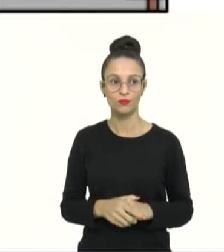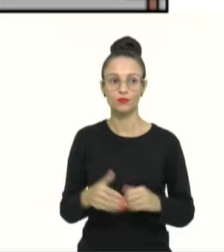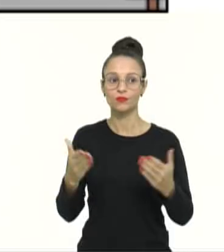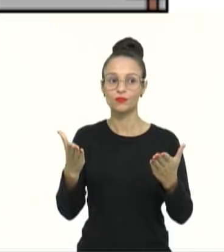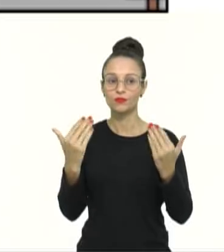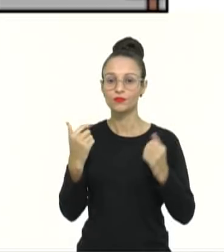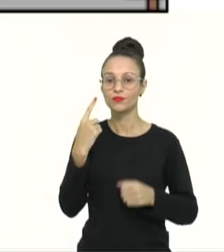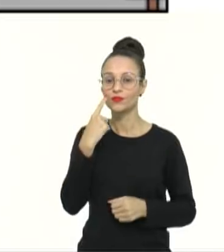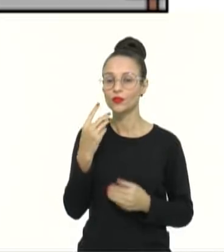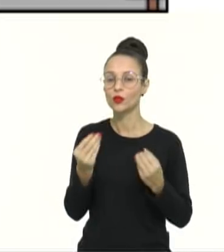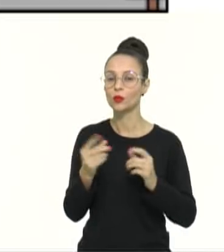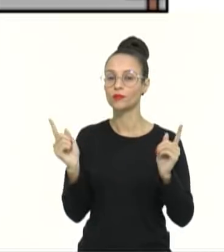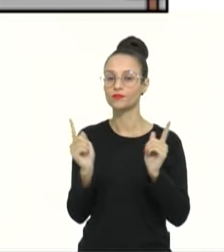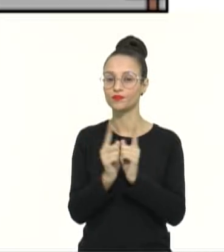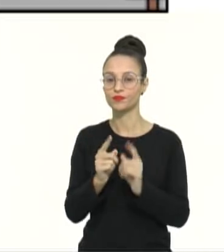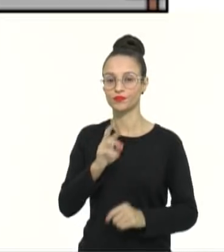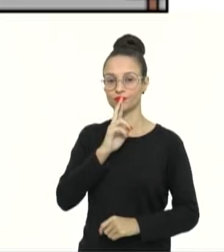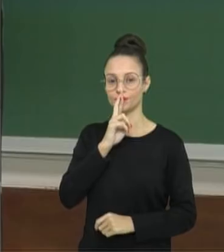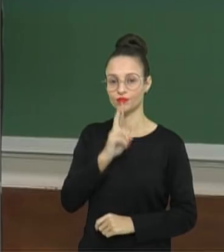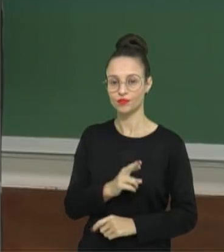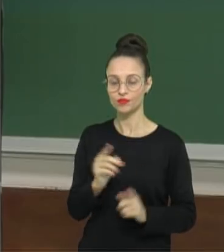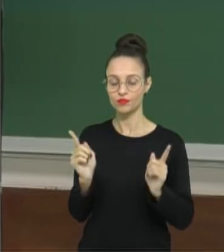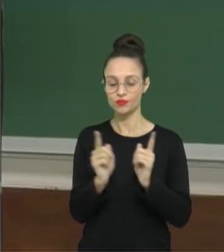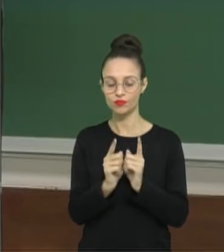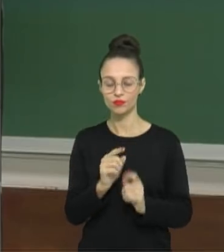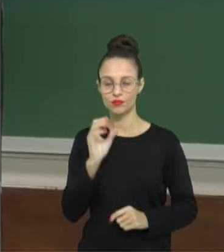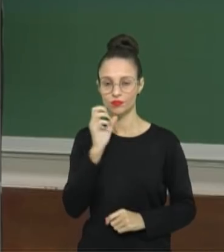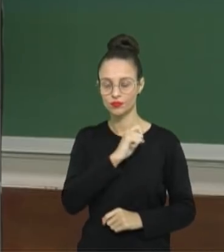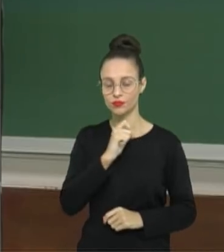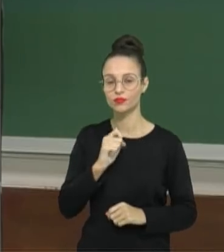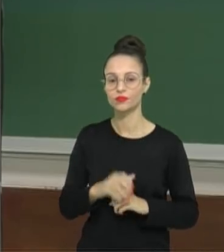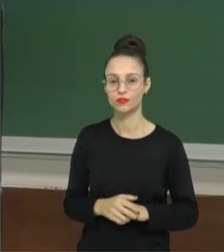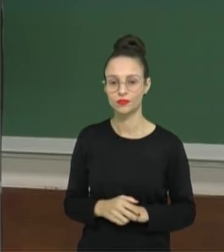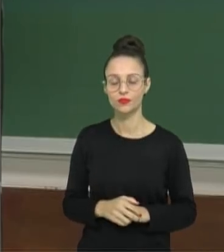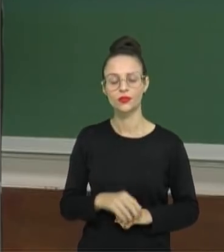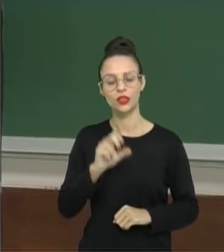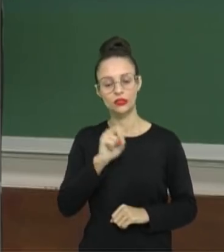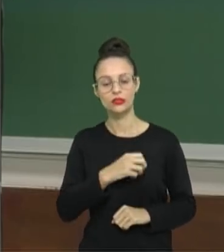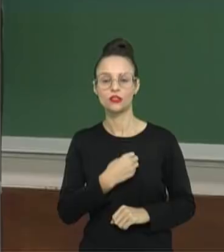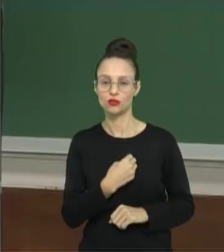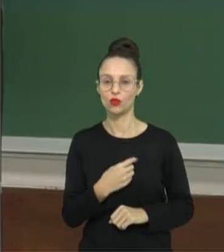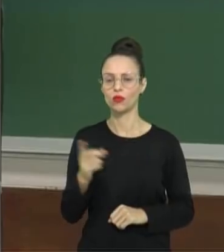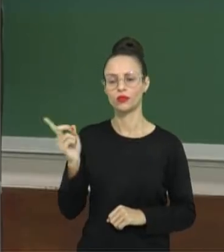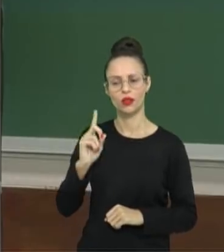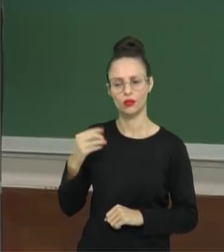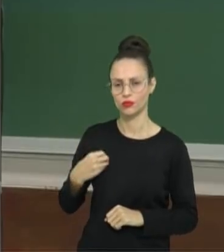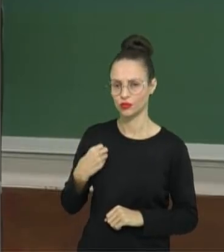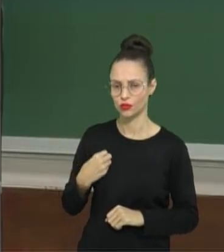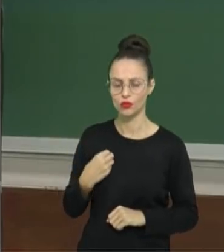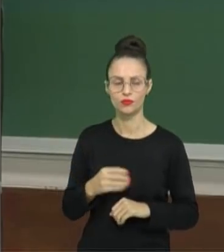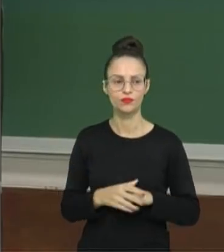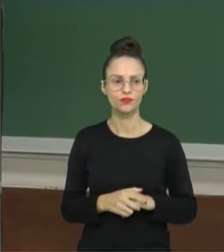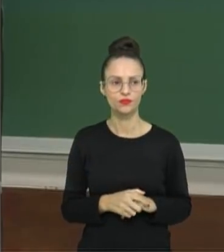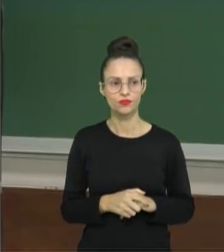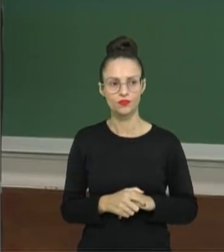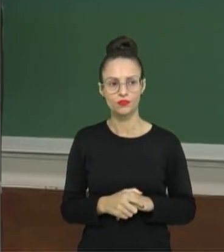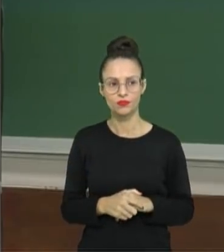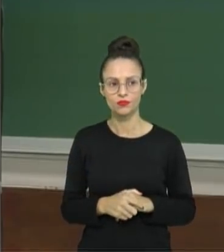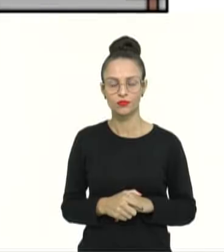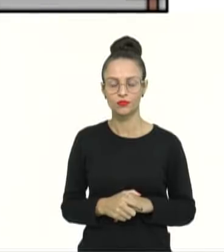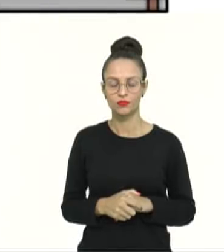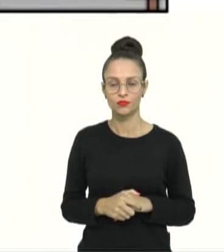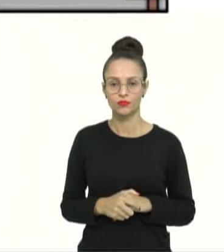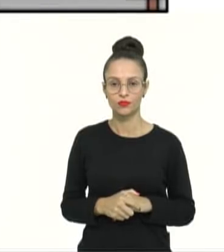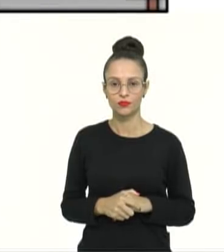a short answer, que é aquela respostinha rápida. Sim, eu estou. Não, eu não estou. Então, olha lá.